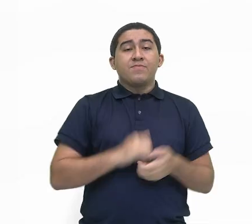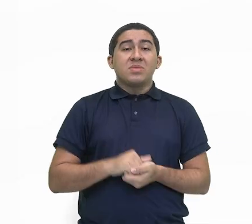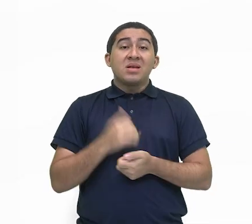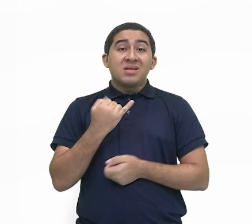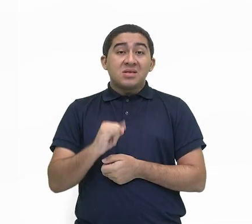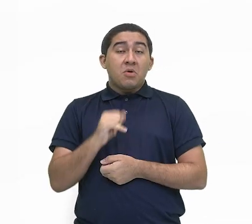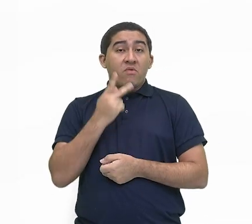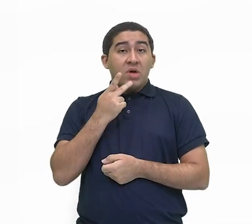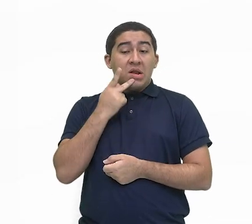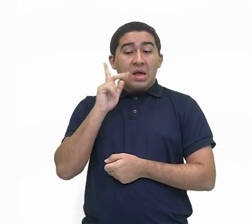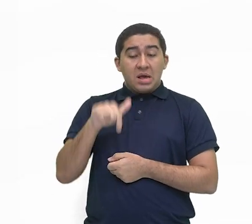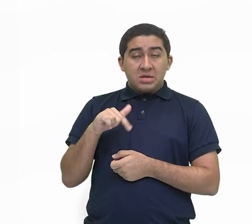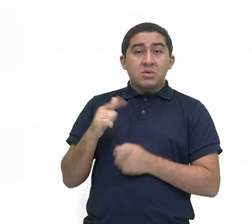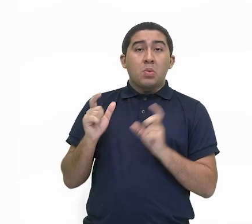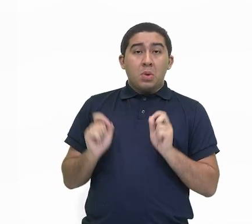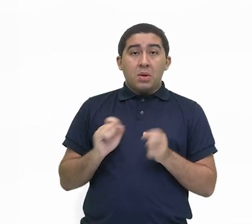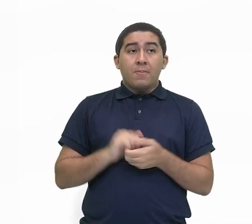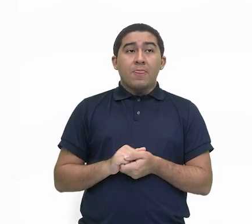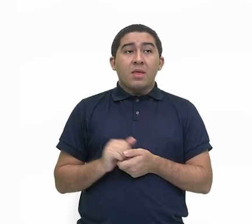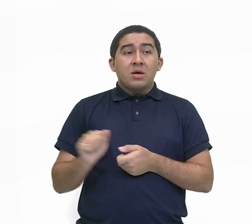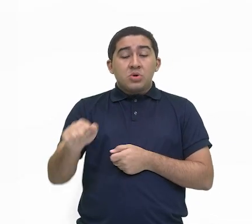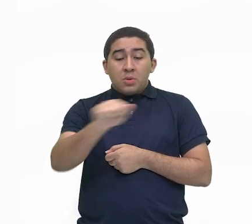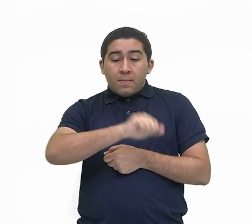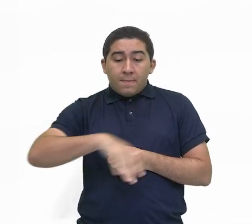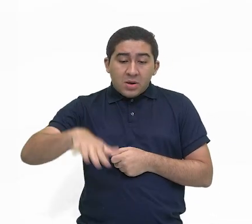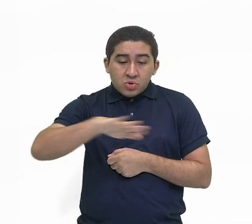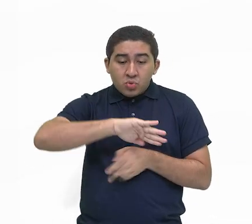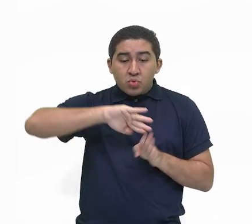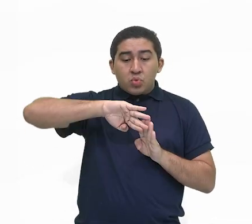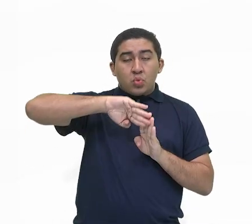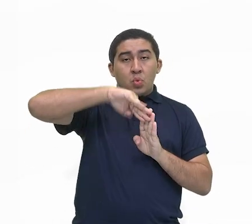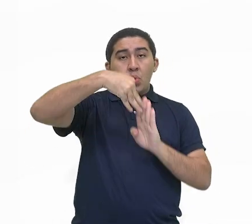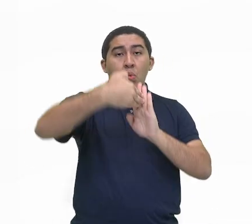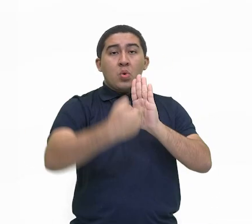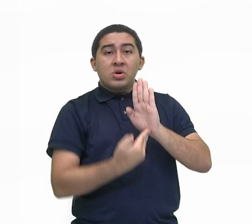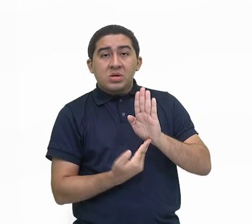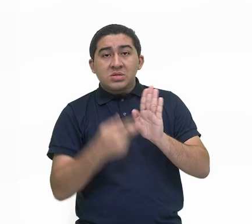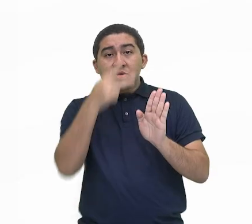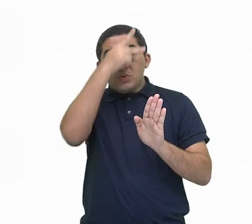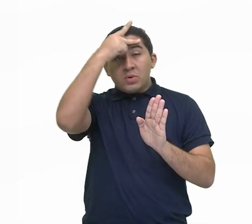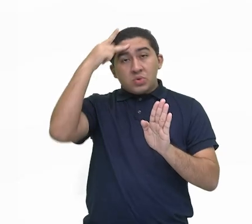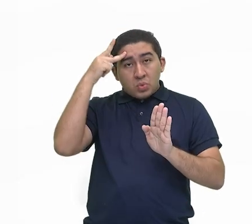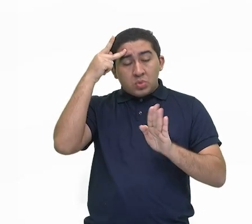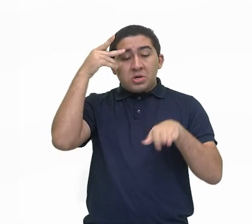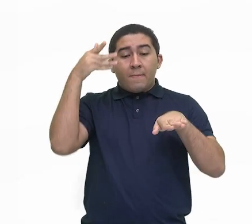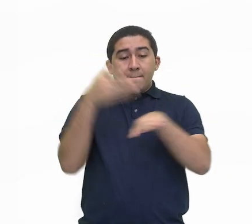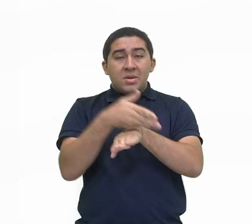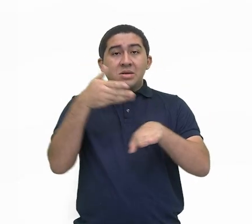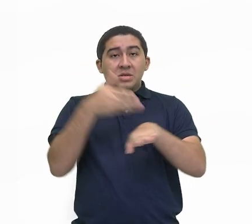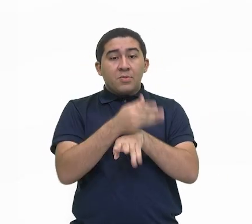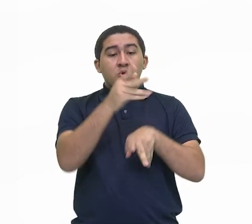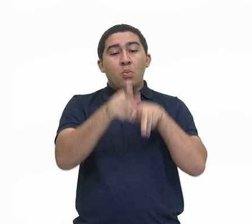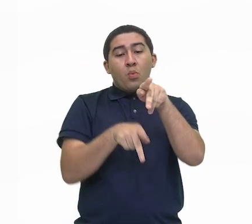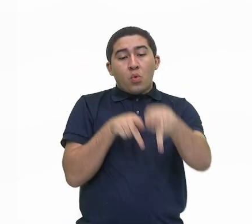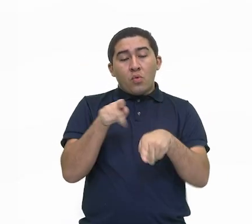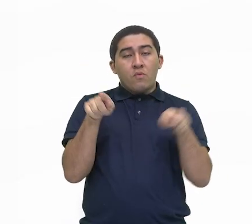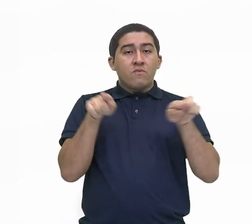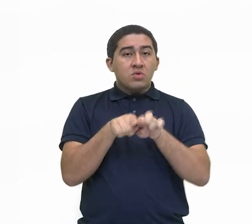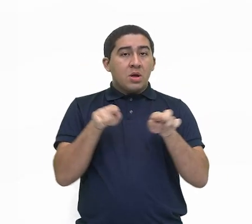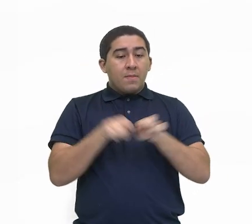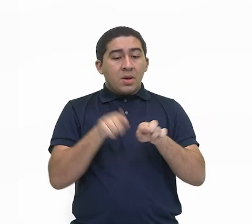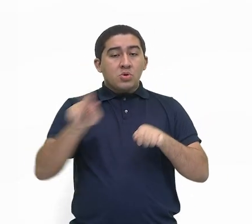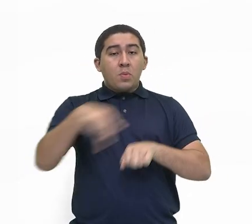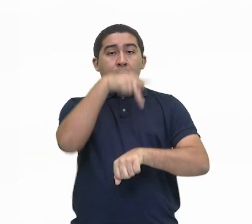de Estado de Direito, eu estou dizendo que todo mundo que faz parte de uma determinada nação, de um determinado